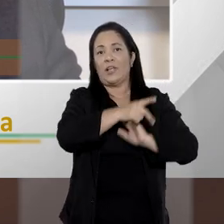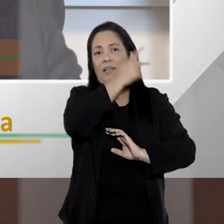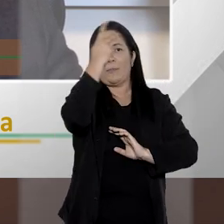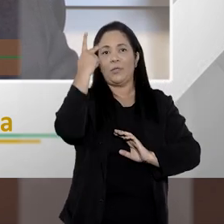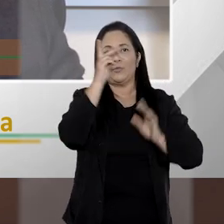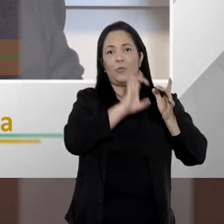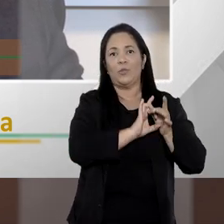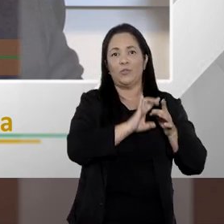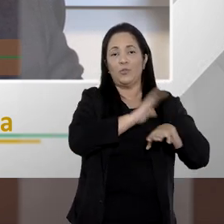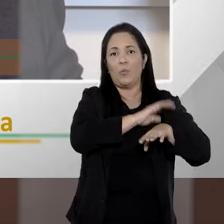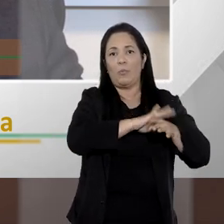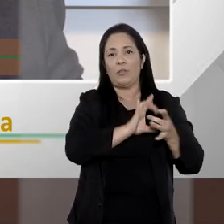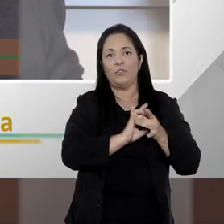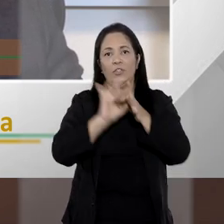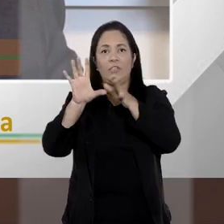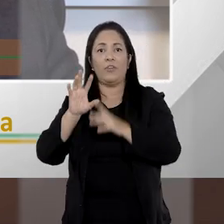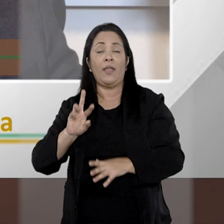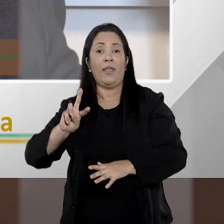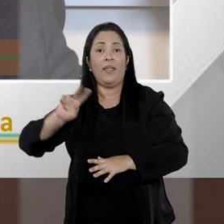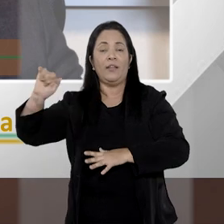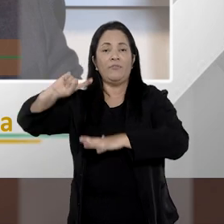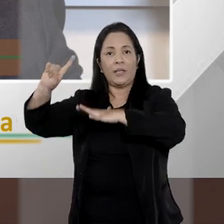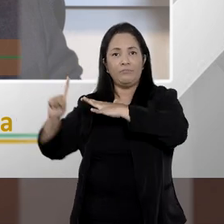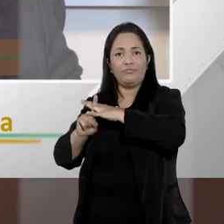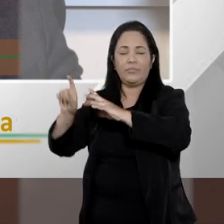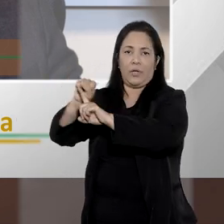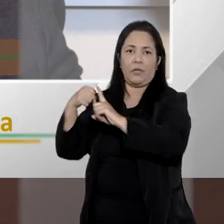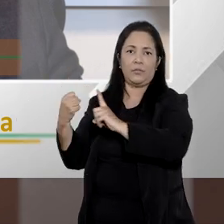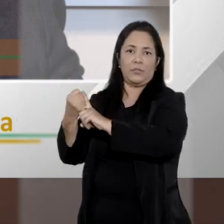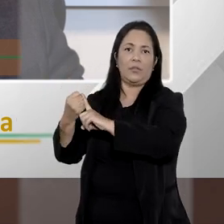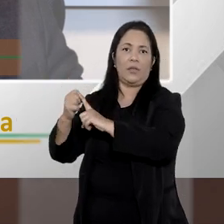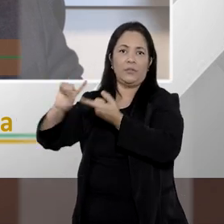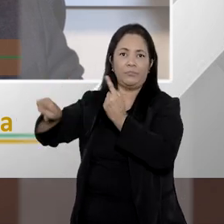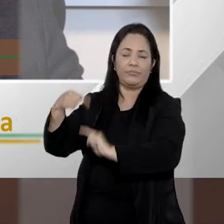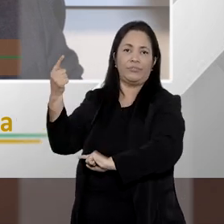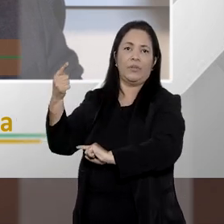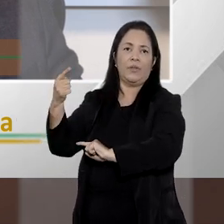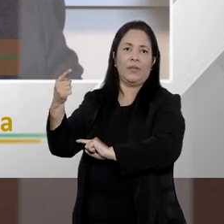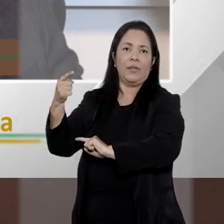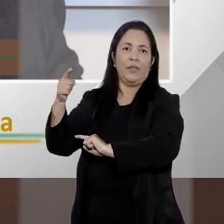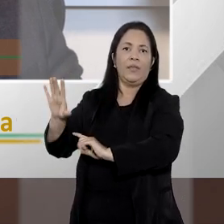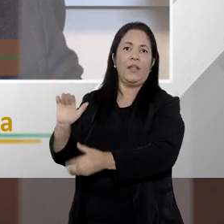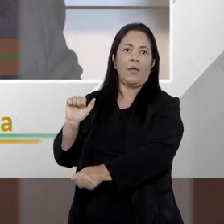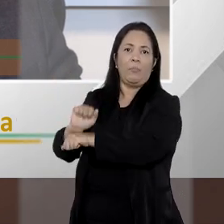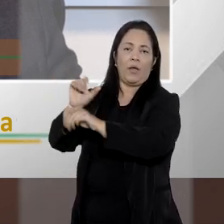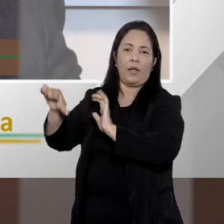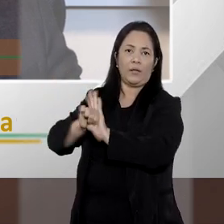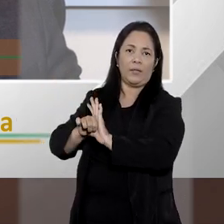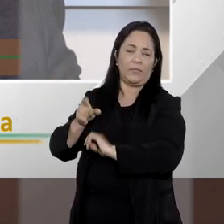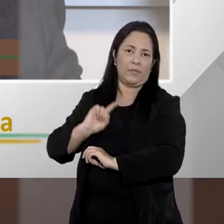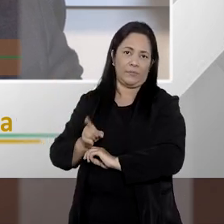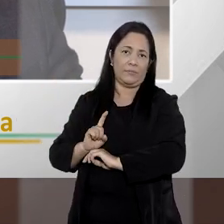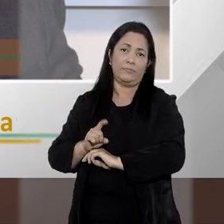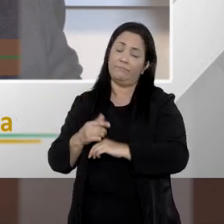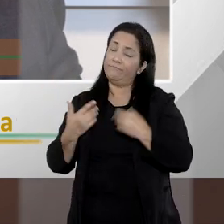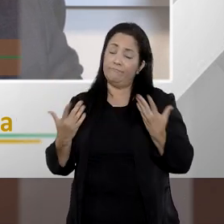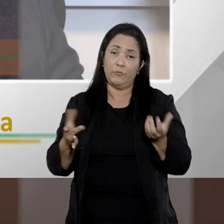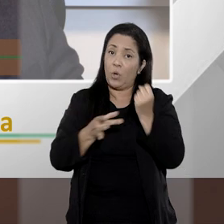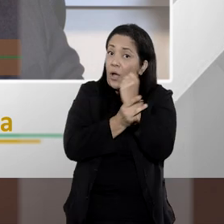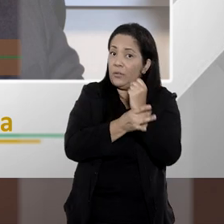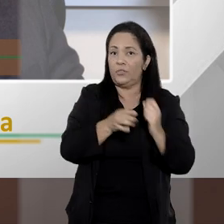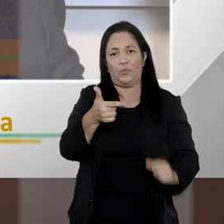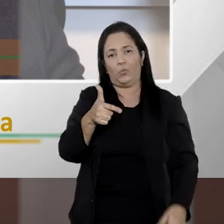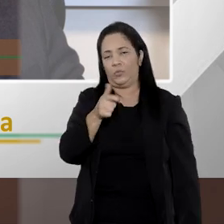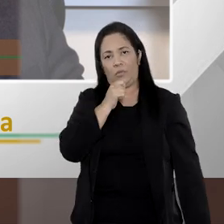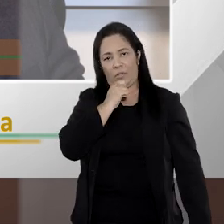ao sair do sistema carcerário, ao cumprir a sua pena, deixe de cometer novos delitos. Antes